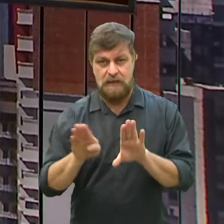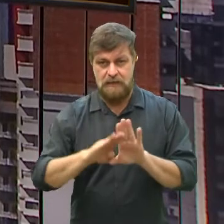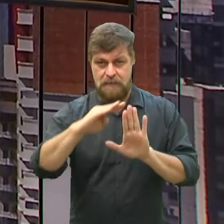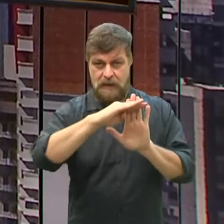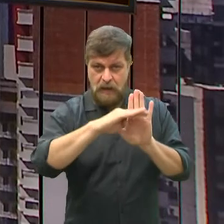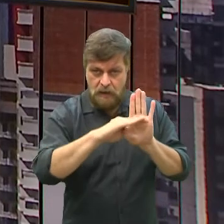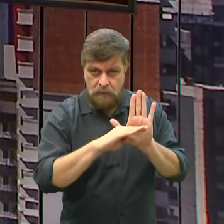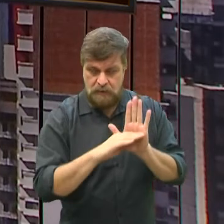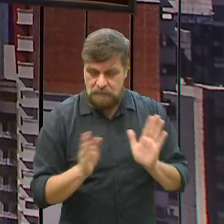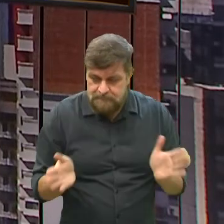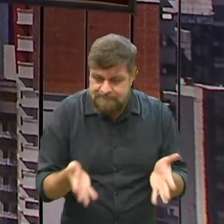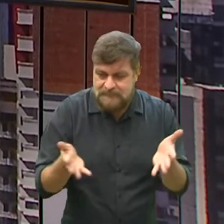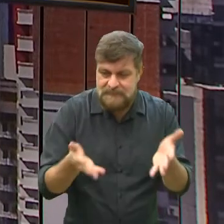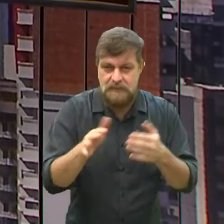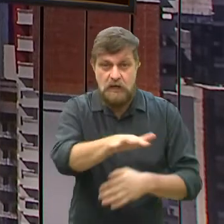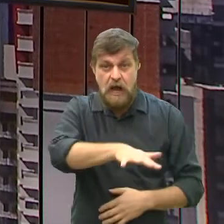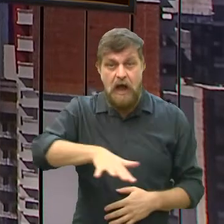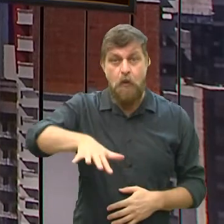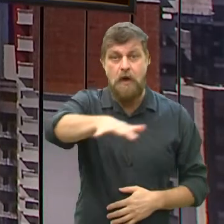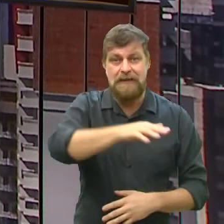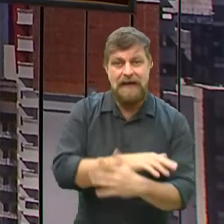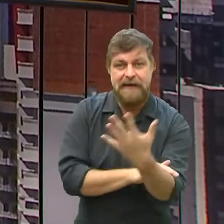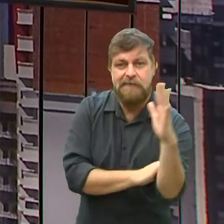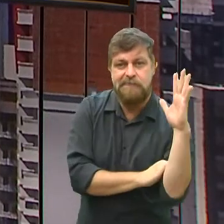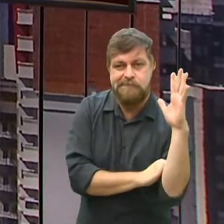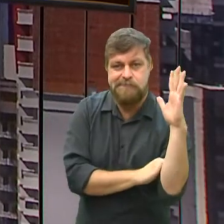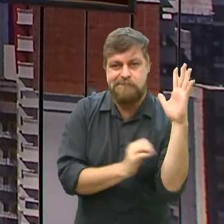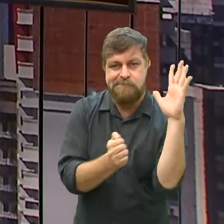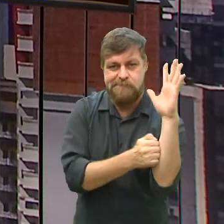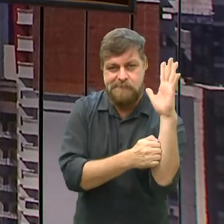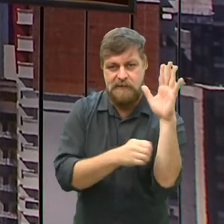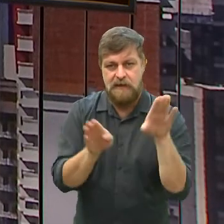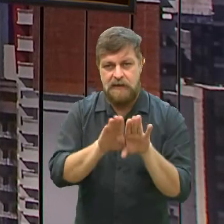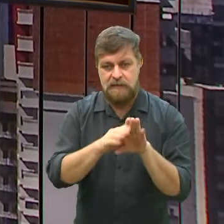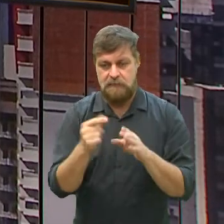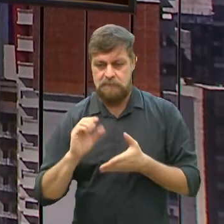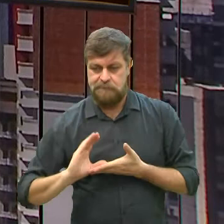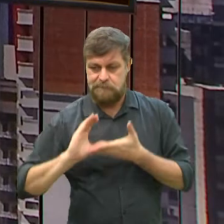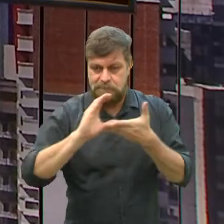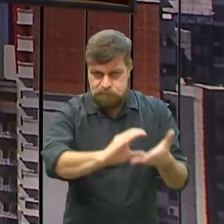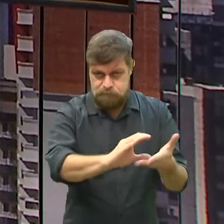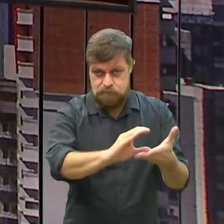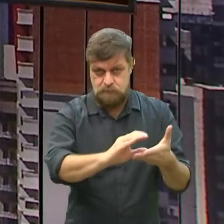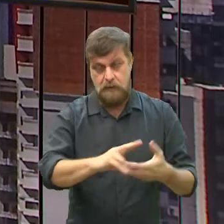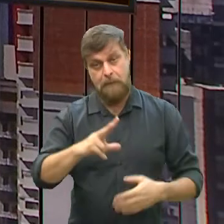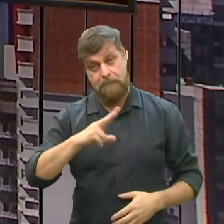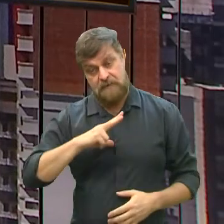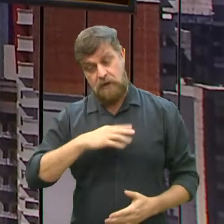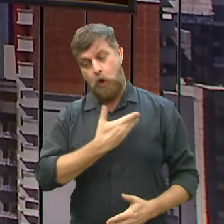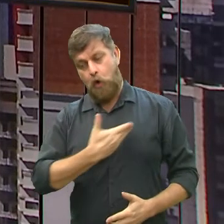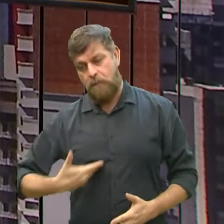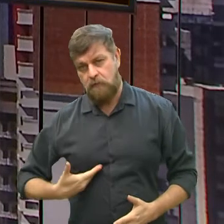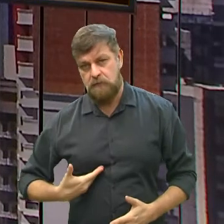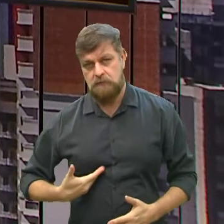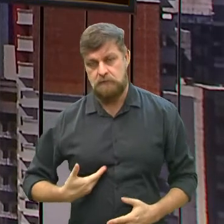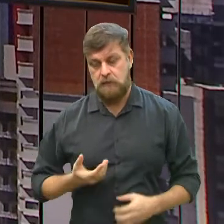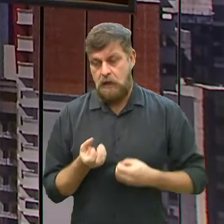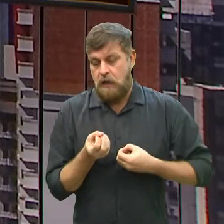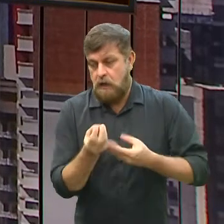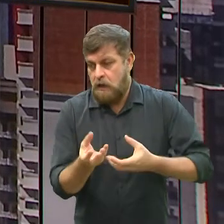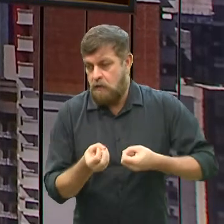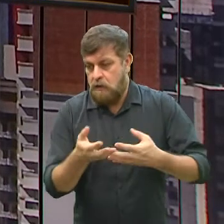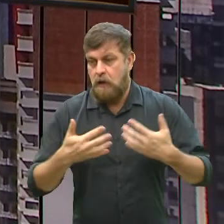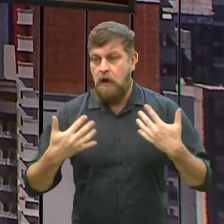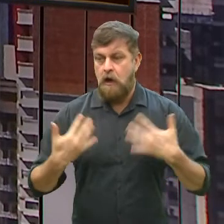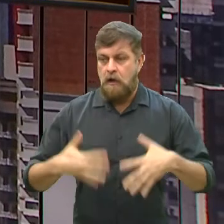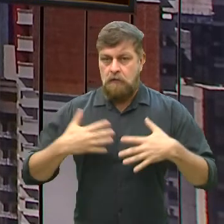programas de incentivo na área, e também de investimentos públicos e privados no setor. Quanto dado, né? Quanta